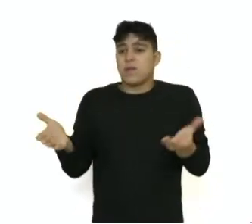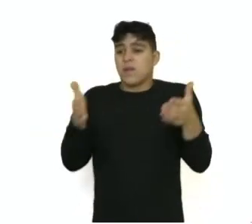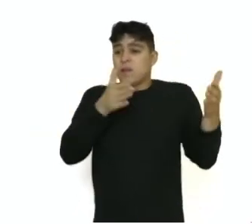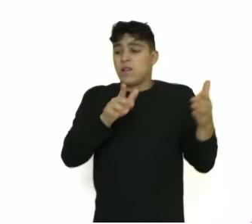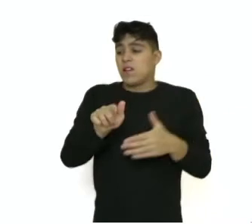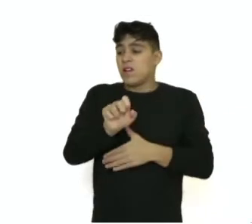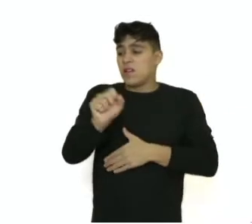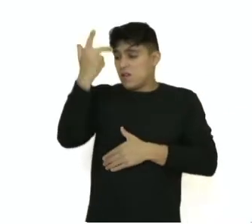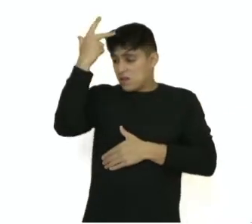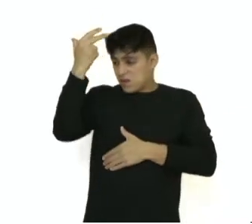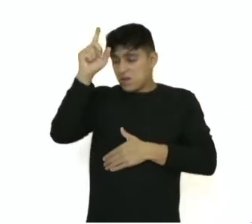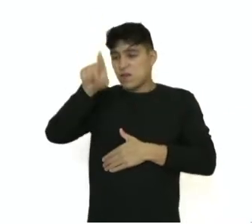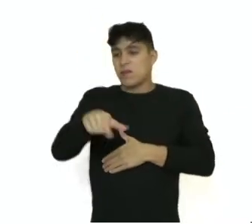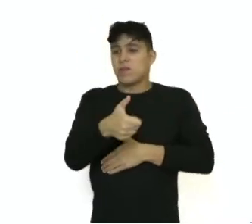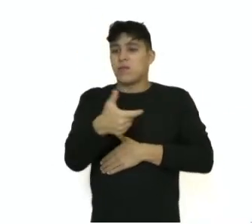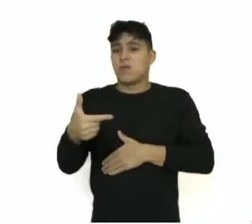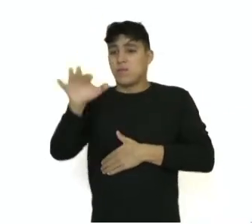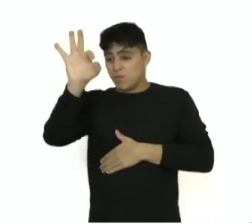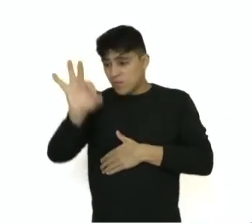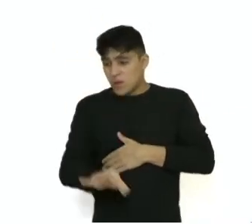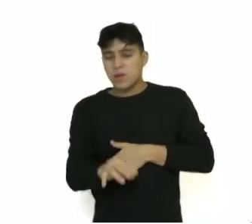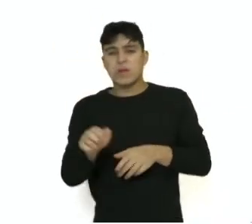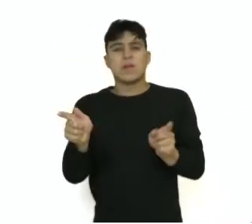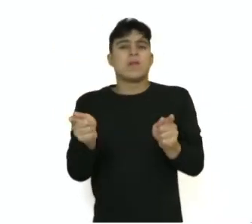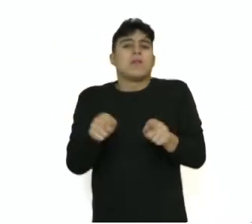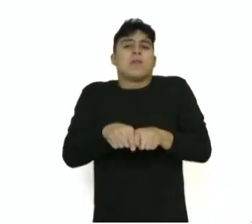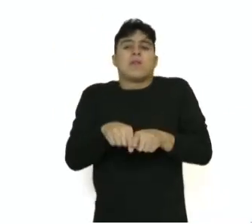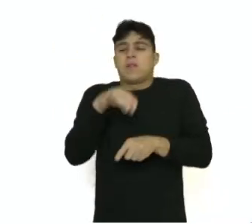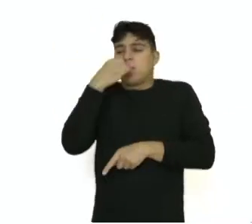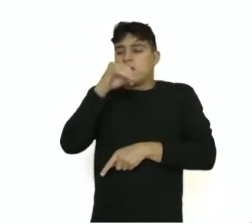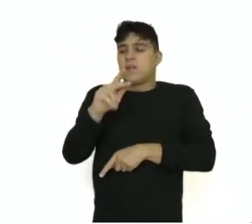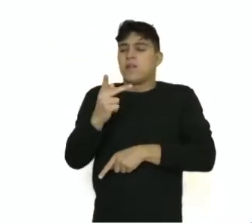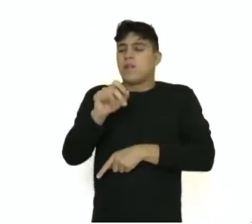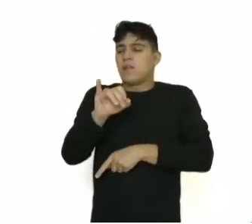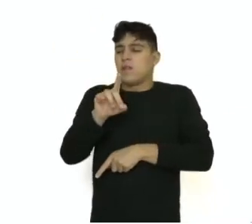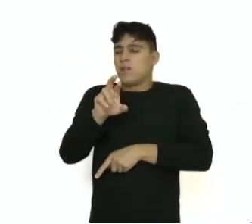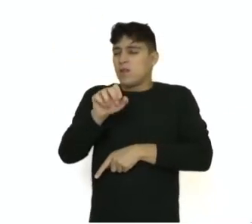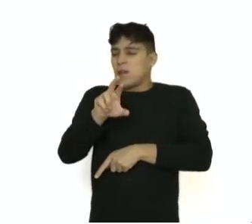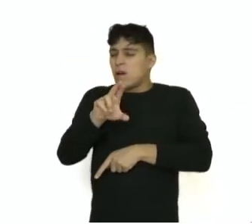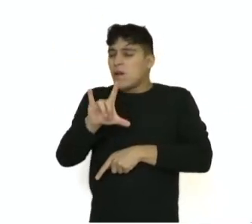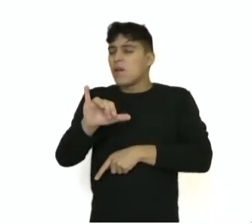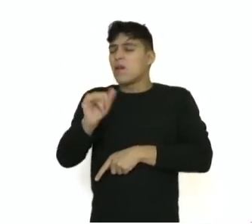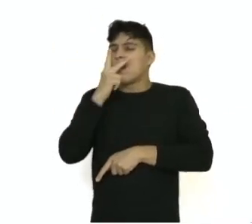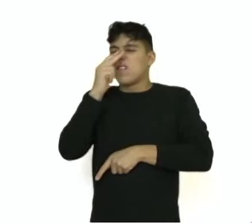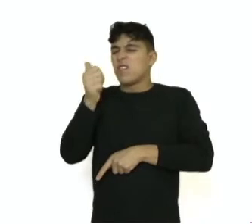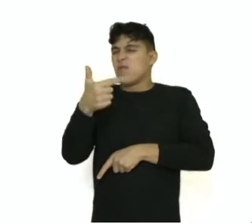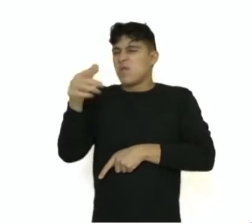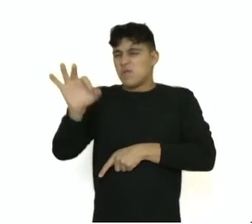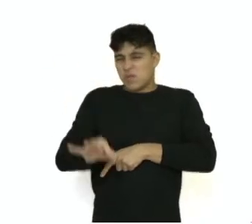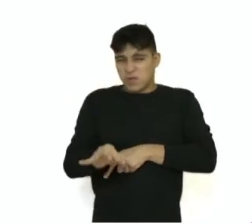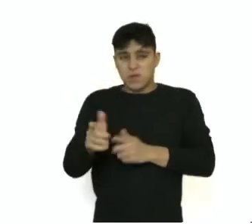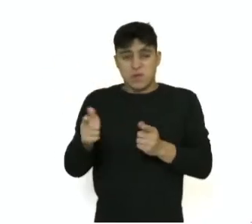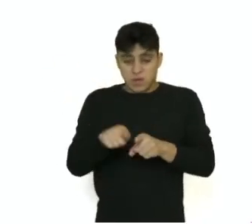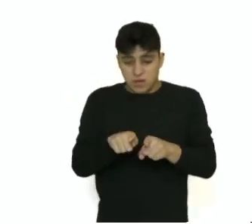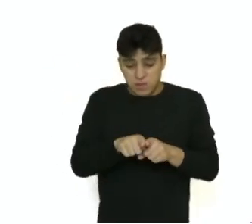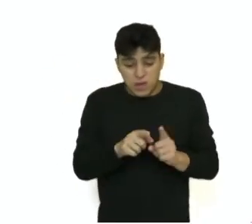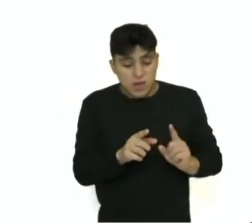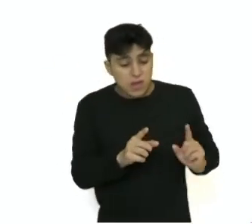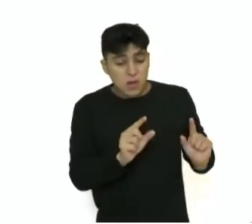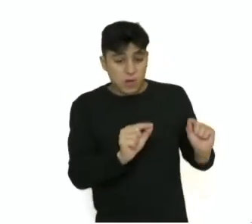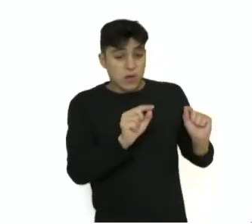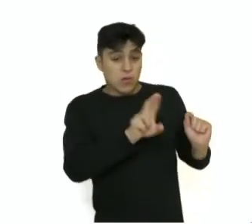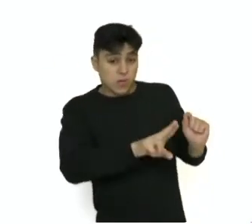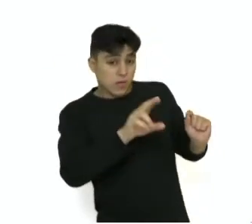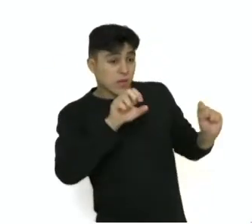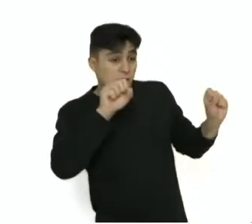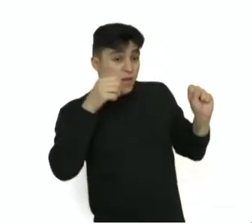que seria em torno de 12%. Você teria energia hidráulica, em torno de 12% também. Derivados da cana-de-açúcar,